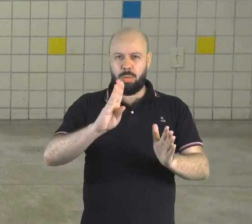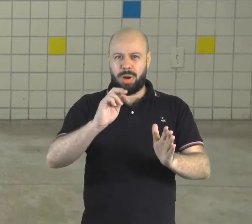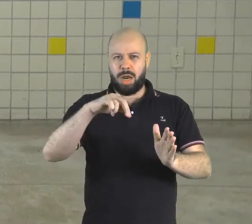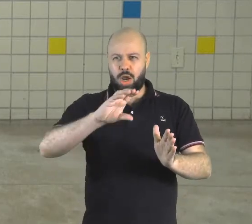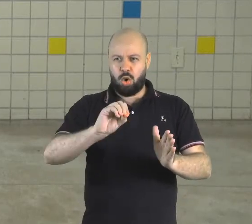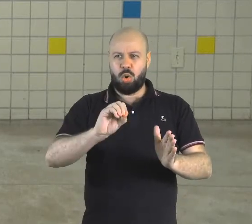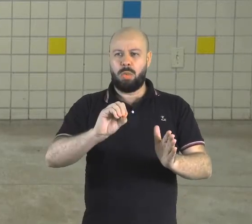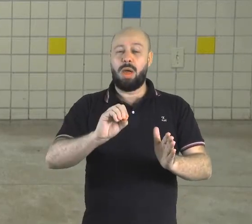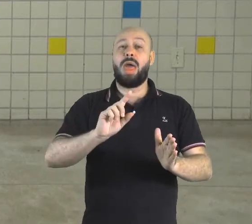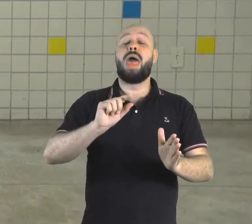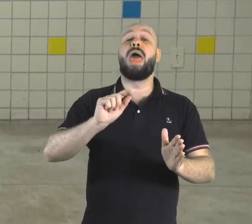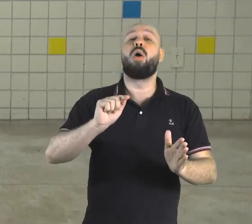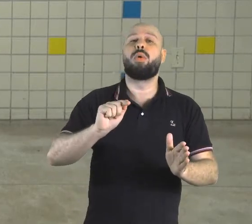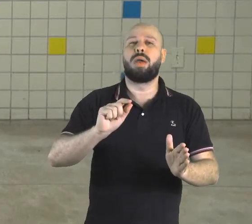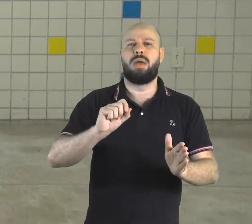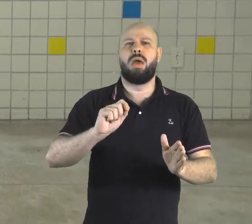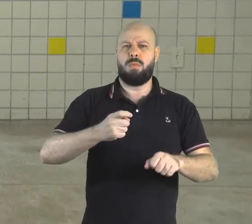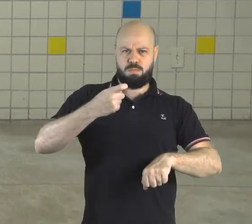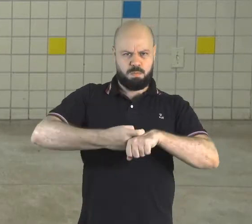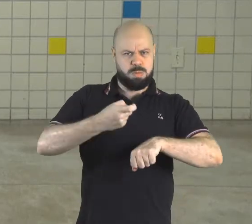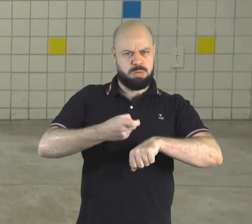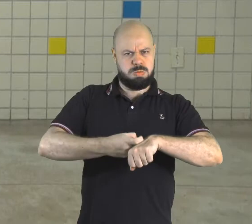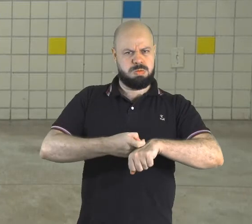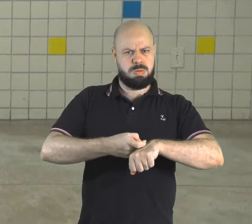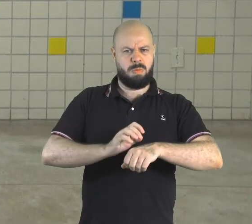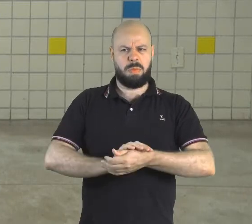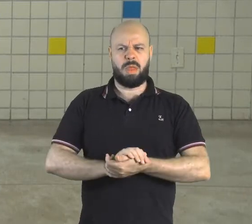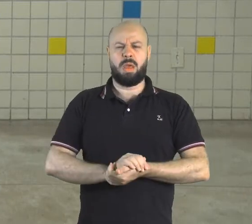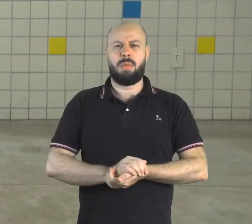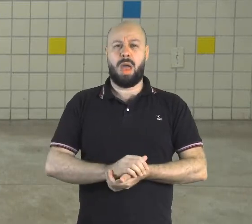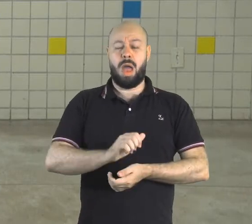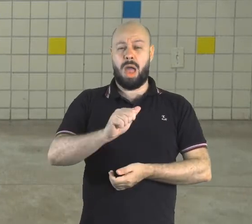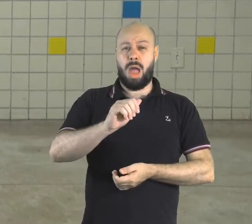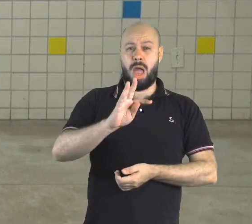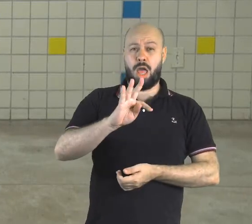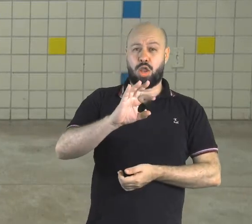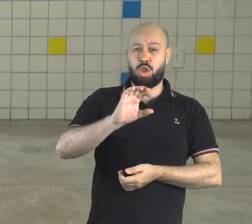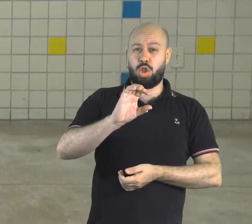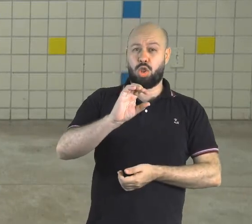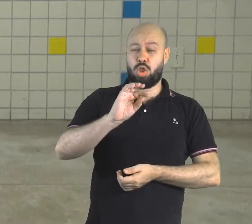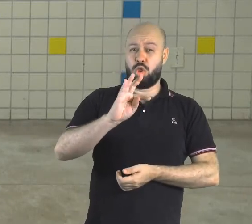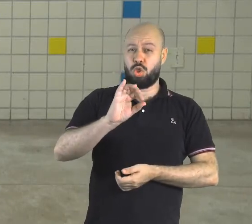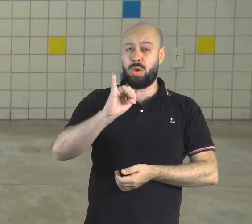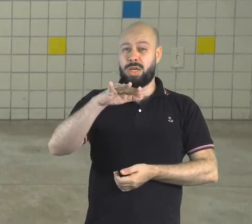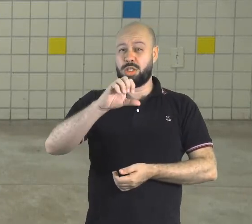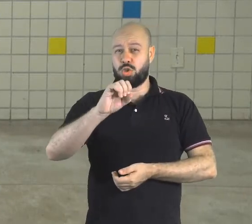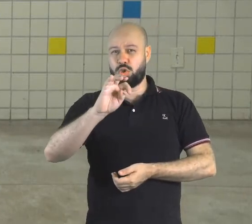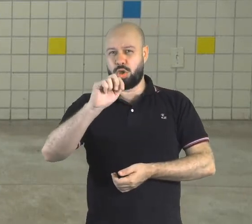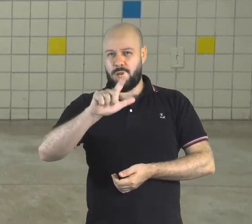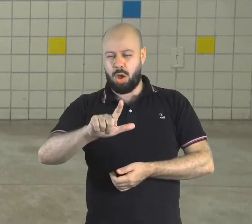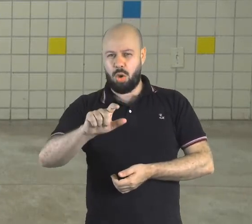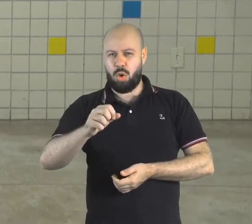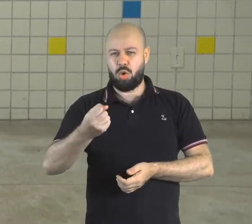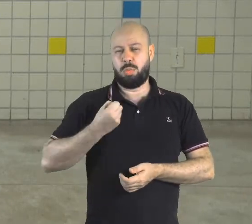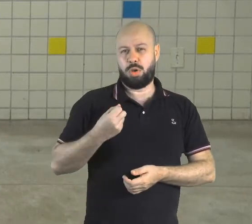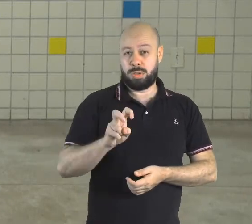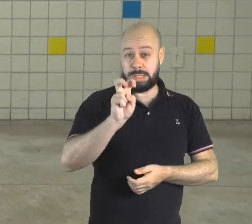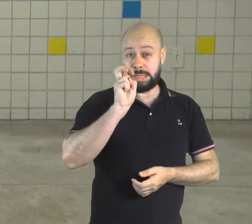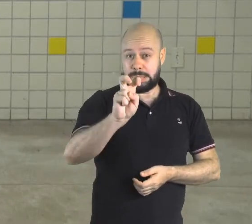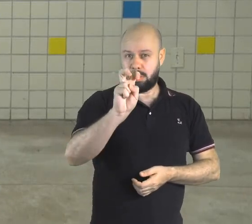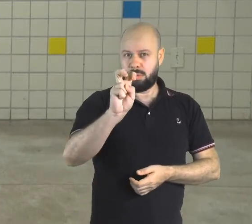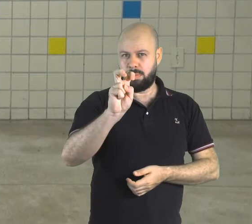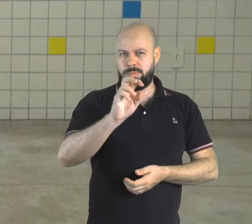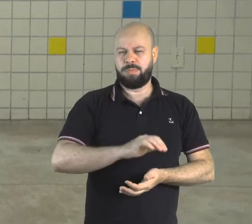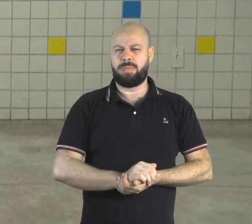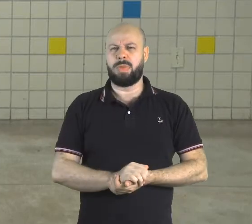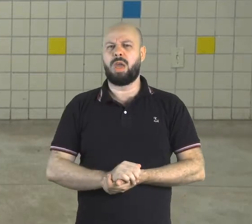era da categoria linha dura. Olha, ele criou o Ato Institucional número 5. O Ato Institucional número 5 acabava